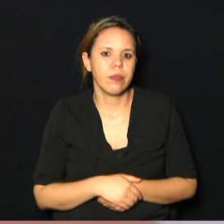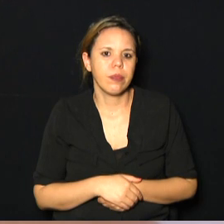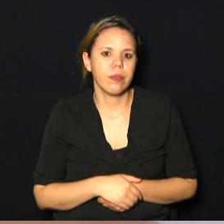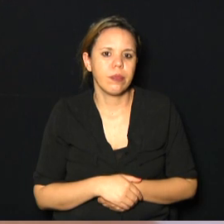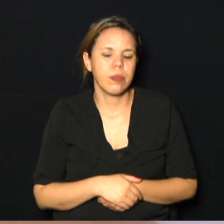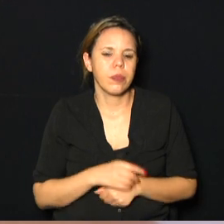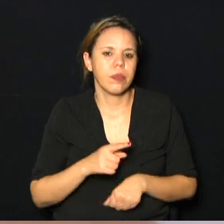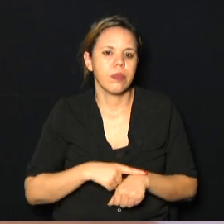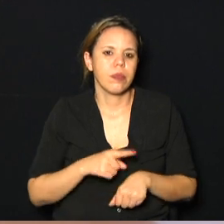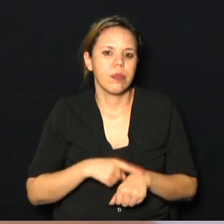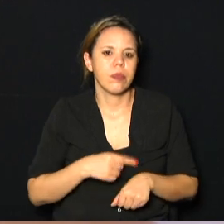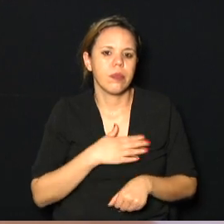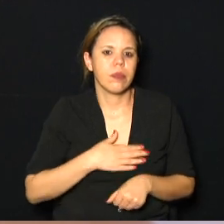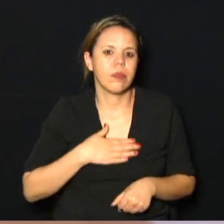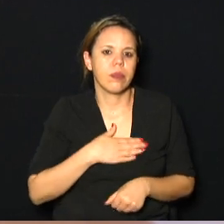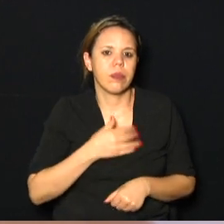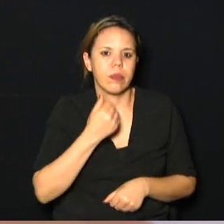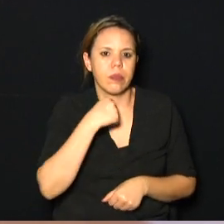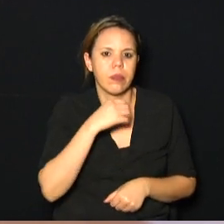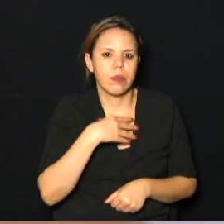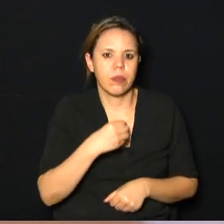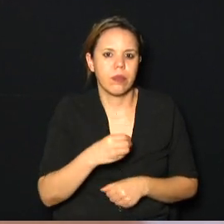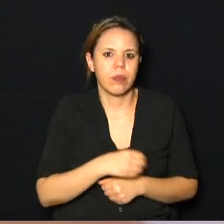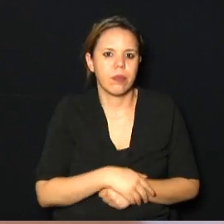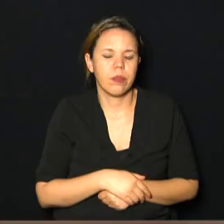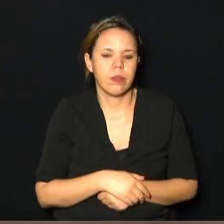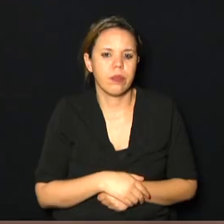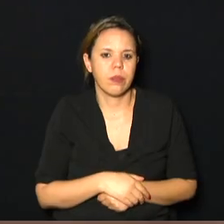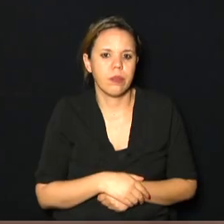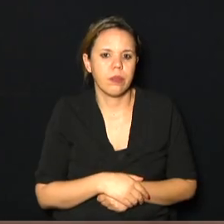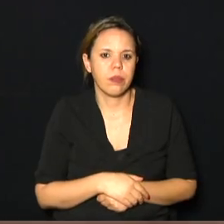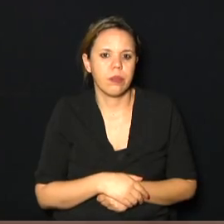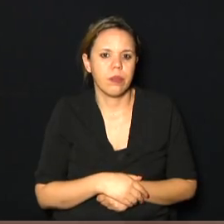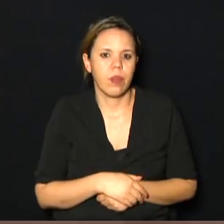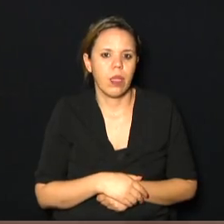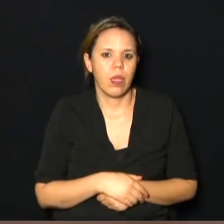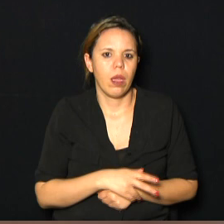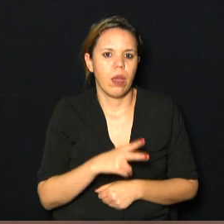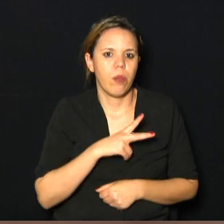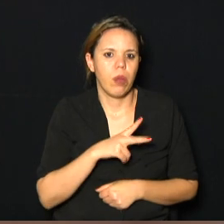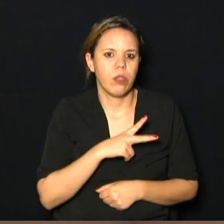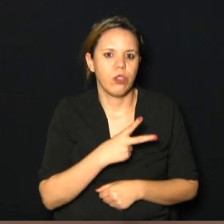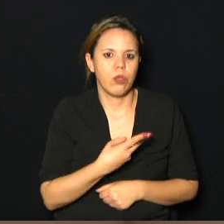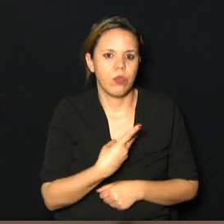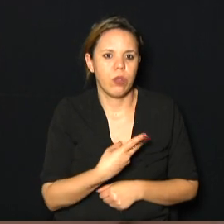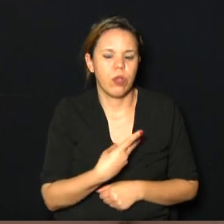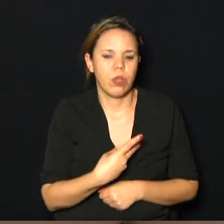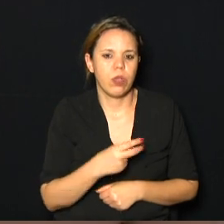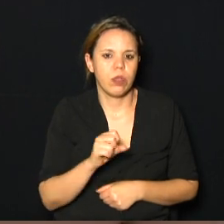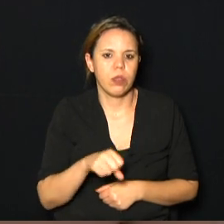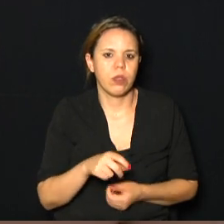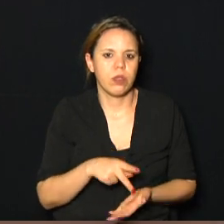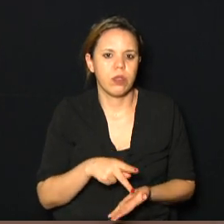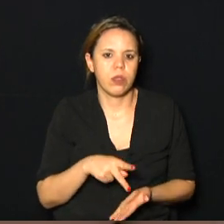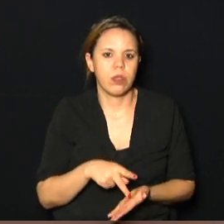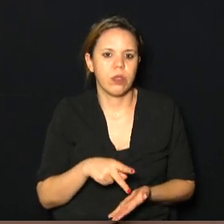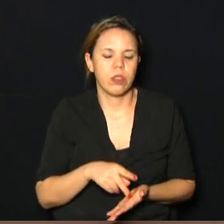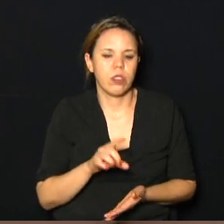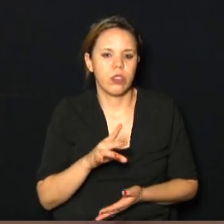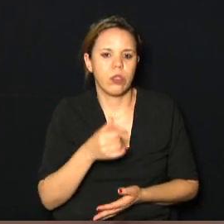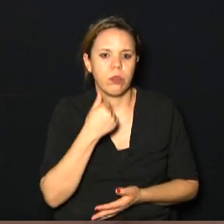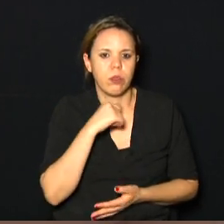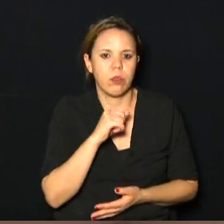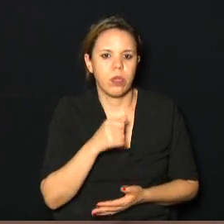Exatamente. E é um momento prazeroso entre mãe e filho, né? É o momento deles ali. Sim, é um momento só de